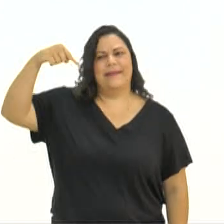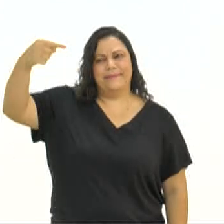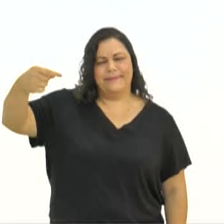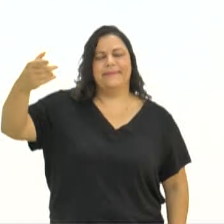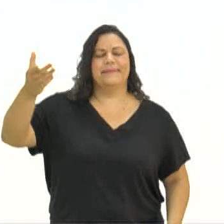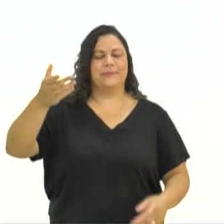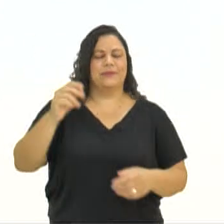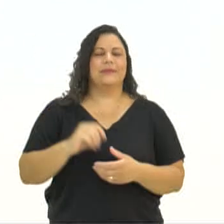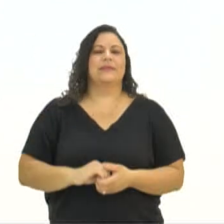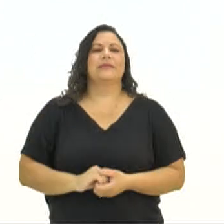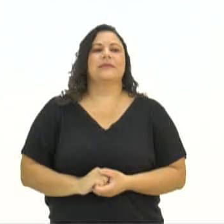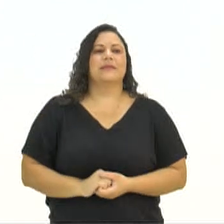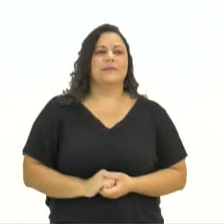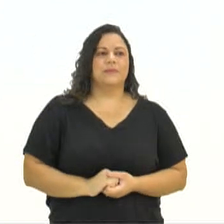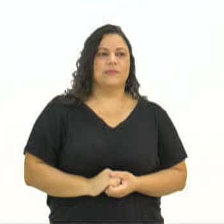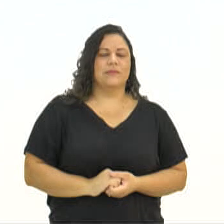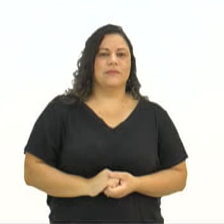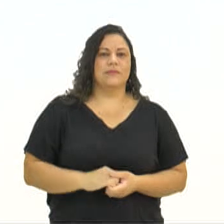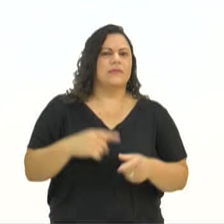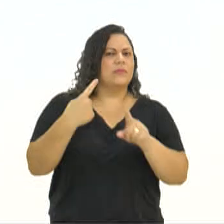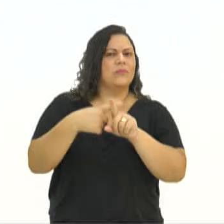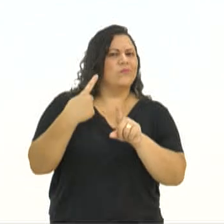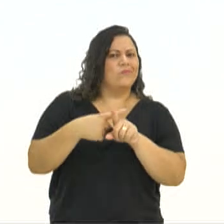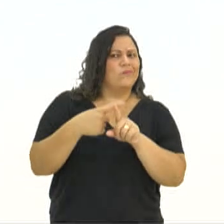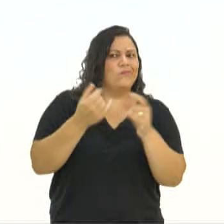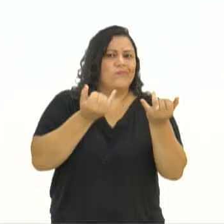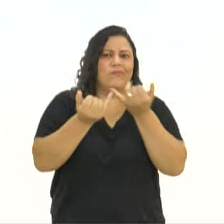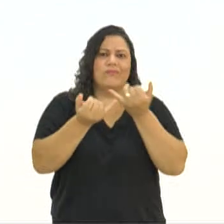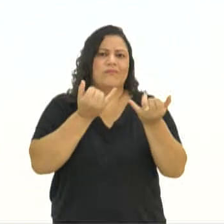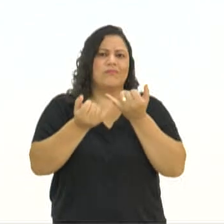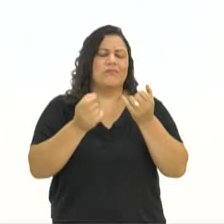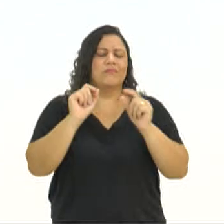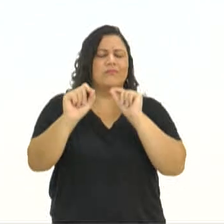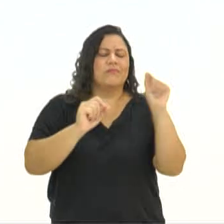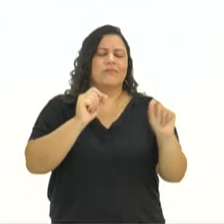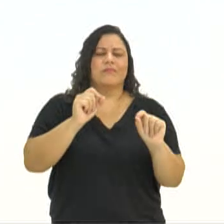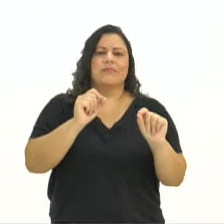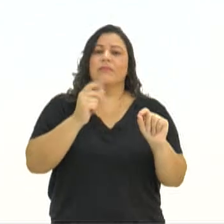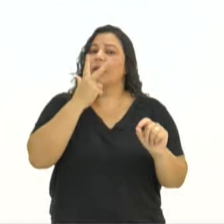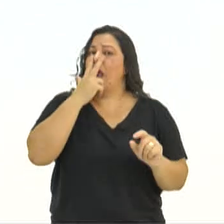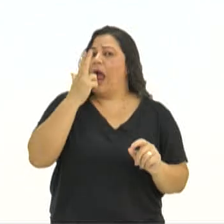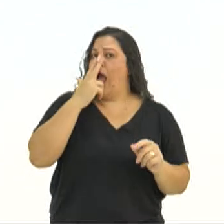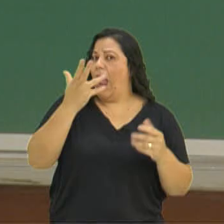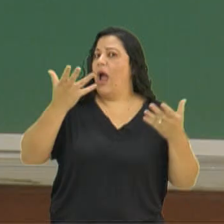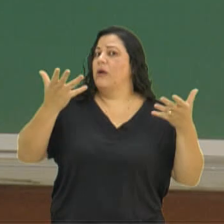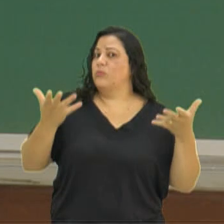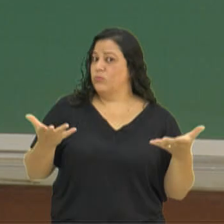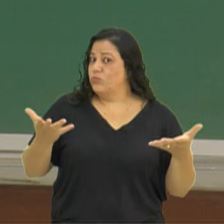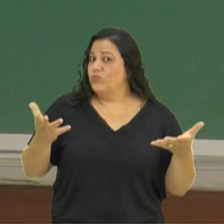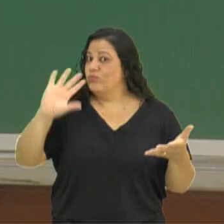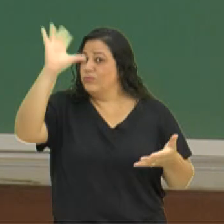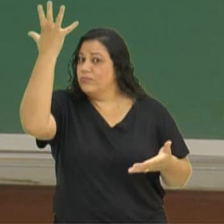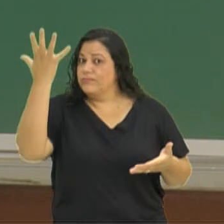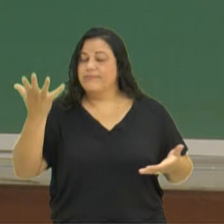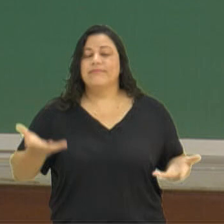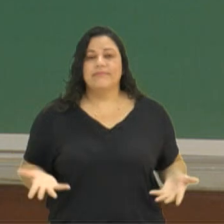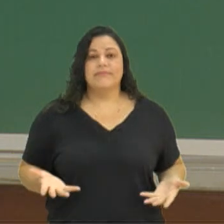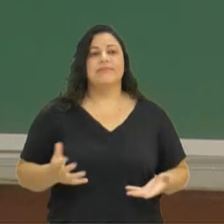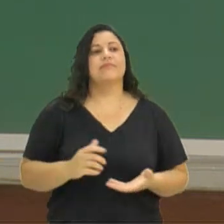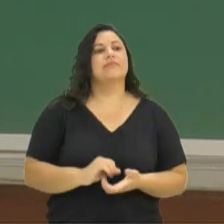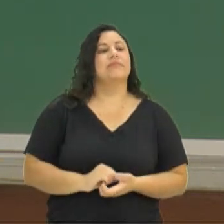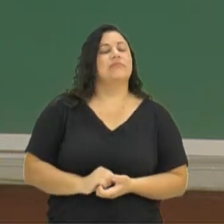estamos respondendo a segunda. Por que te pareceu que passou isso, né? Por que que você acha que isso aconteceu? Possivelmente, lo